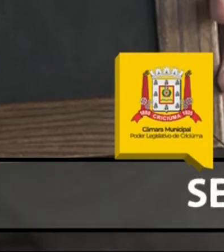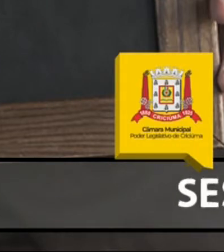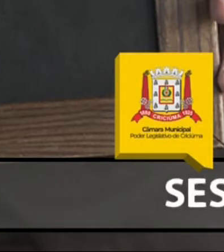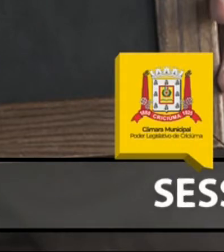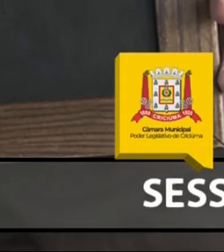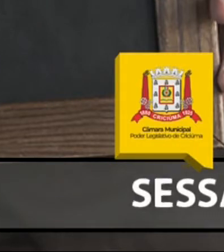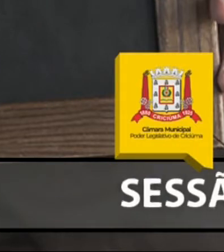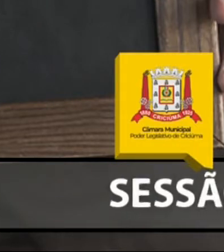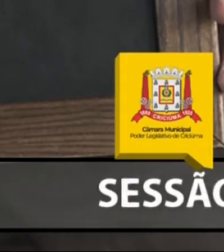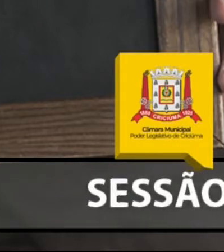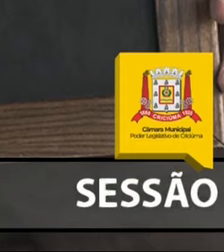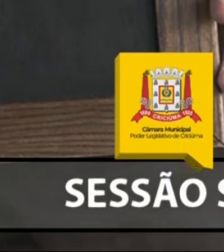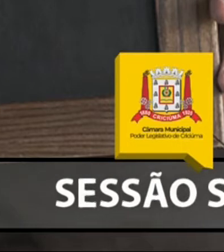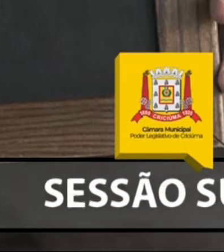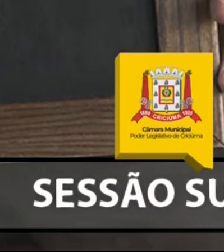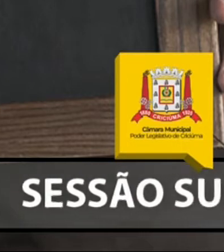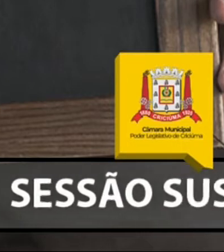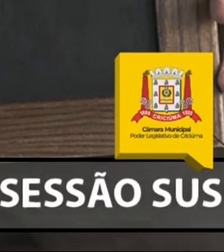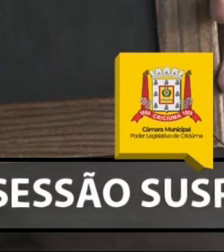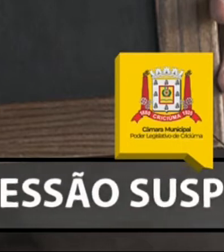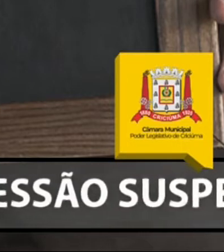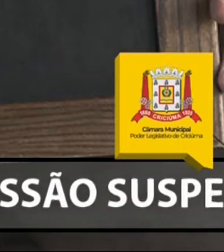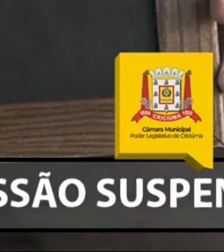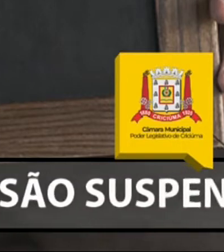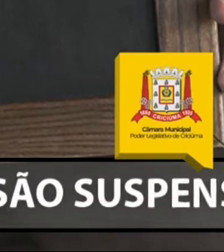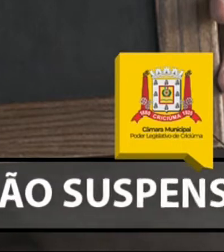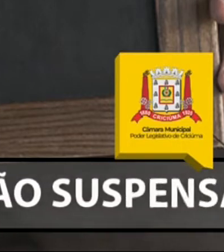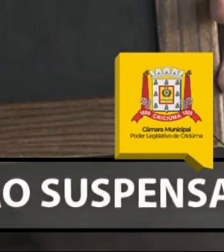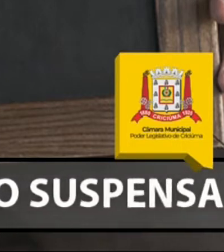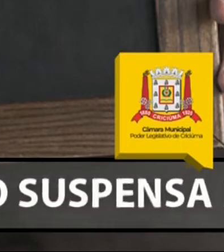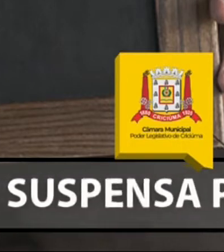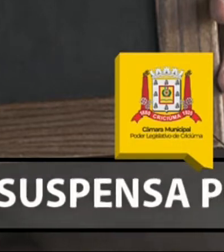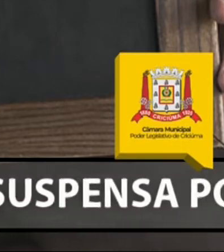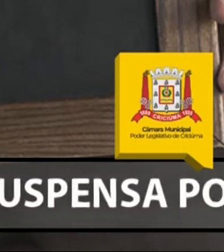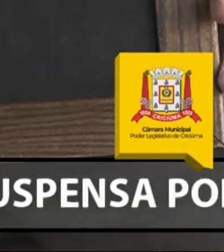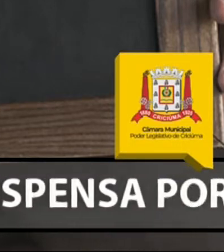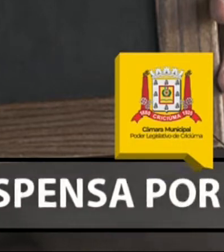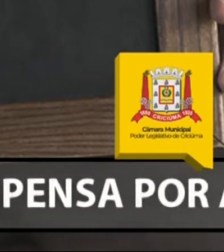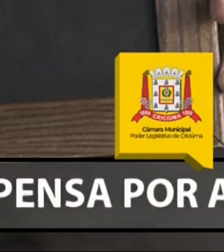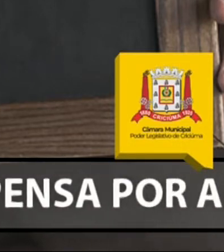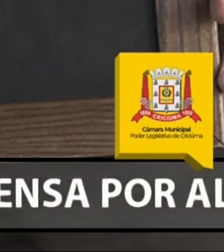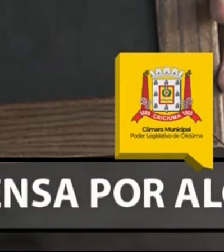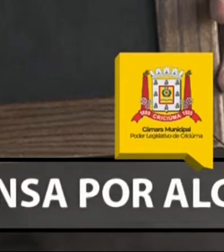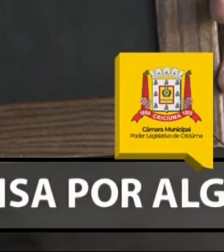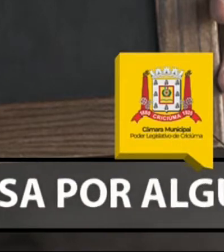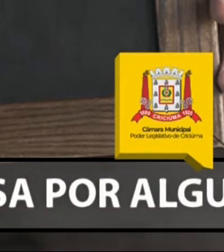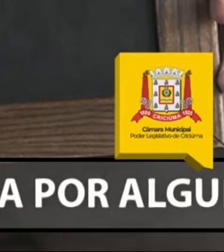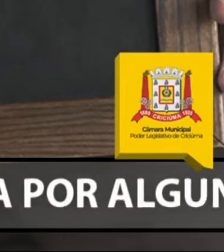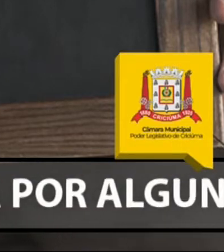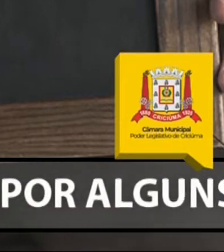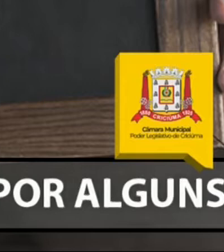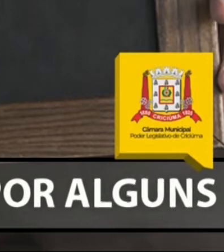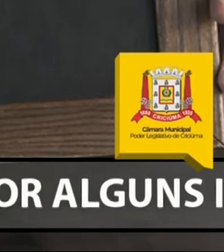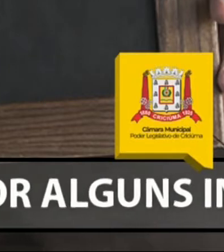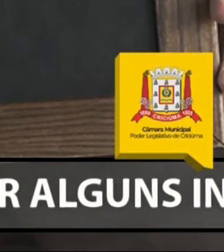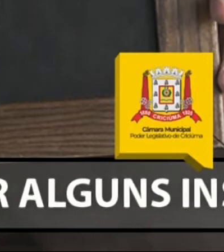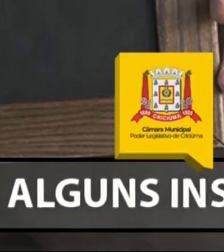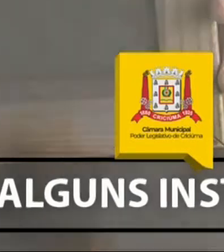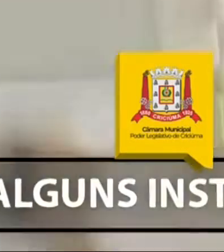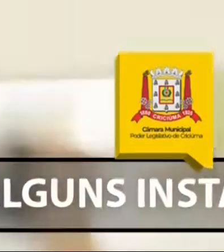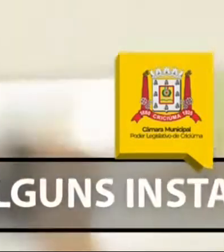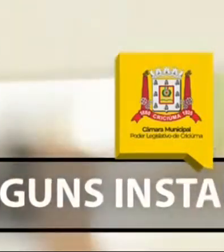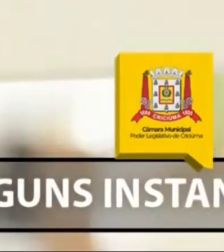vai conceder ali o uso do restaurante, lanchonete, ponto comercial do skate park, ali no parque,